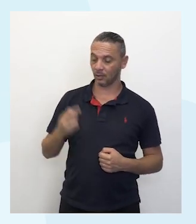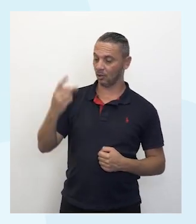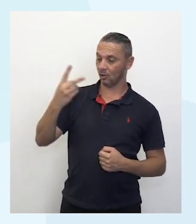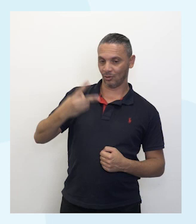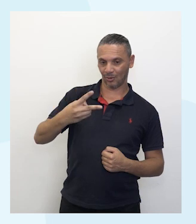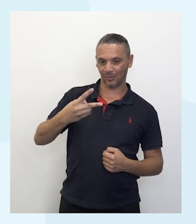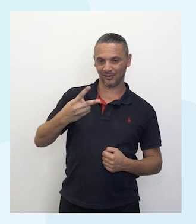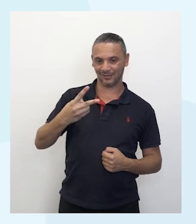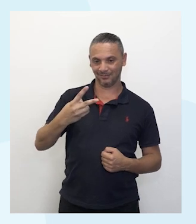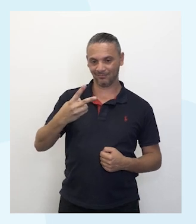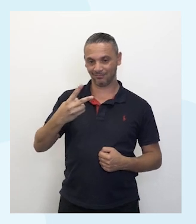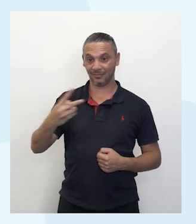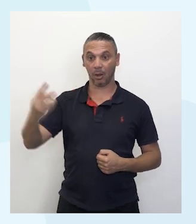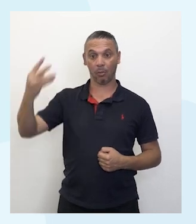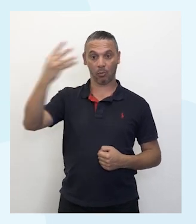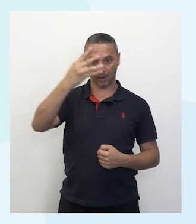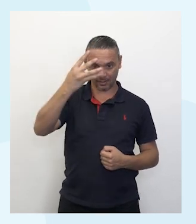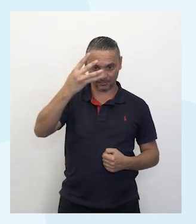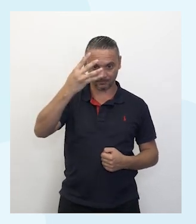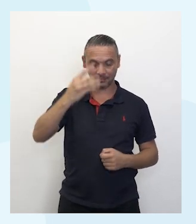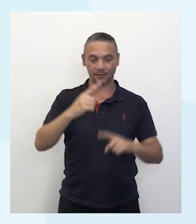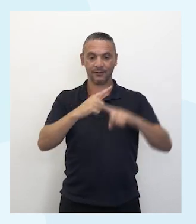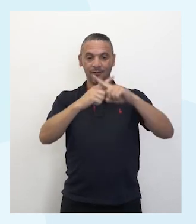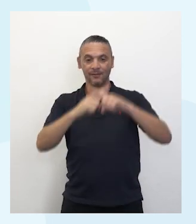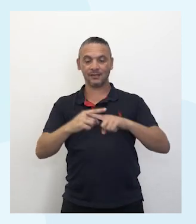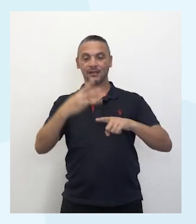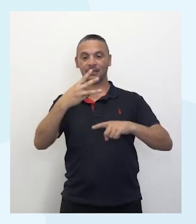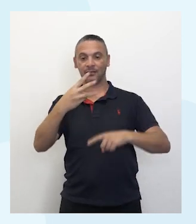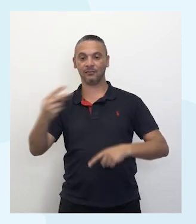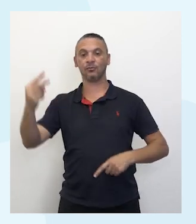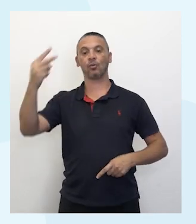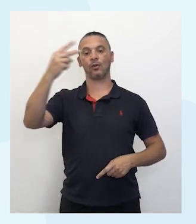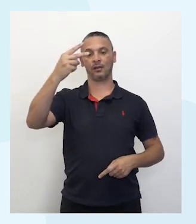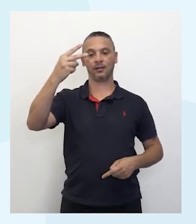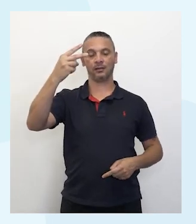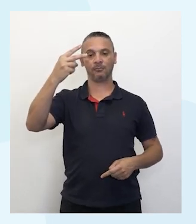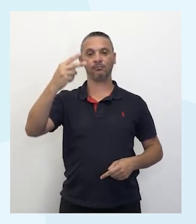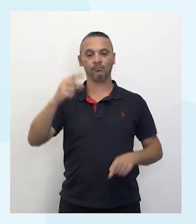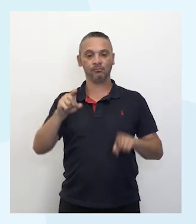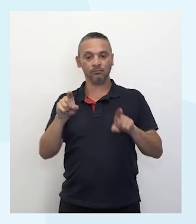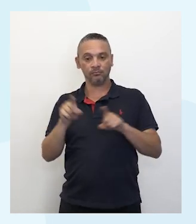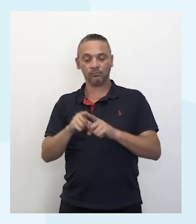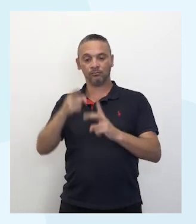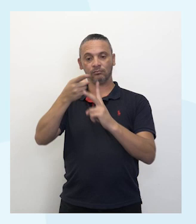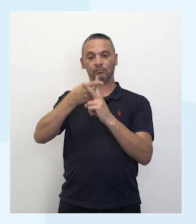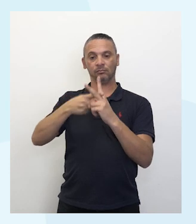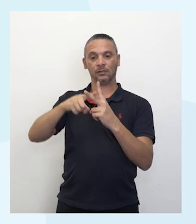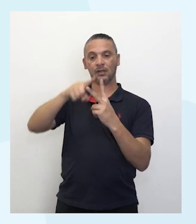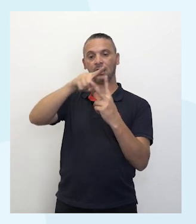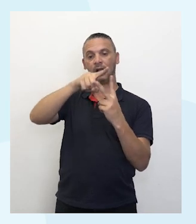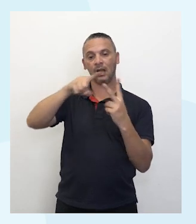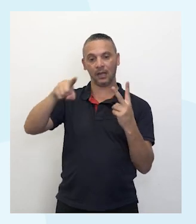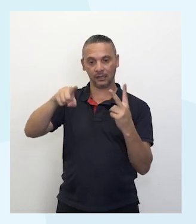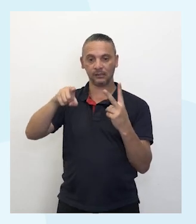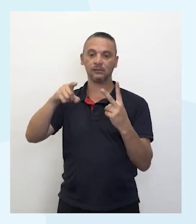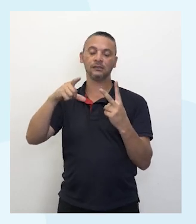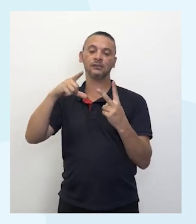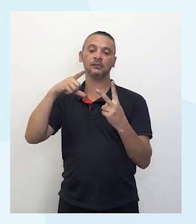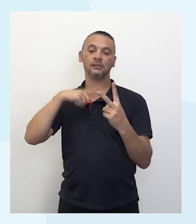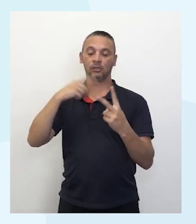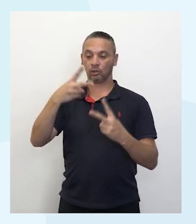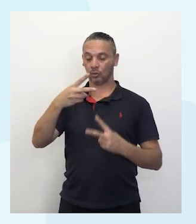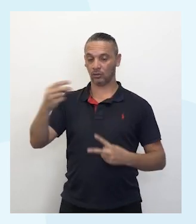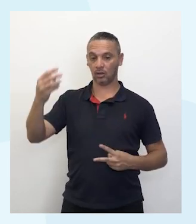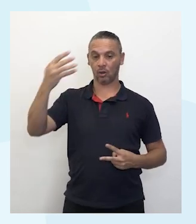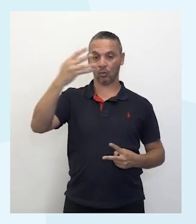gente representa, ó, deu 2 elevado à quarta vezes 3 ao quadrado. Coloca dentro da sua raiz, esse 2 elevado à